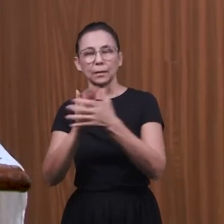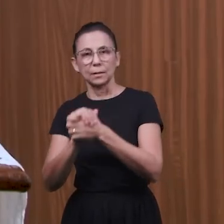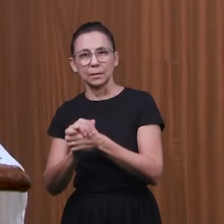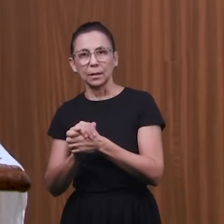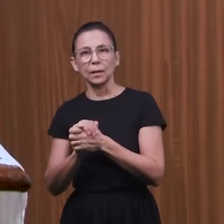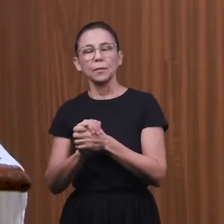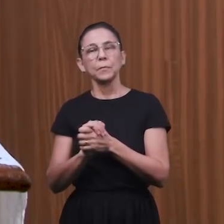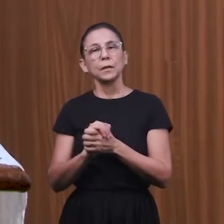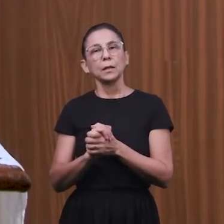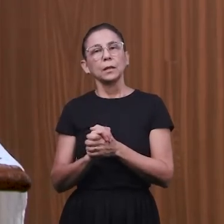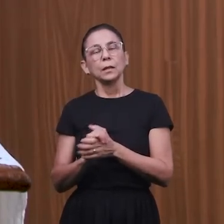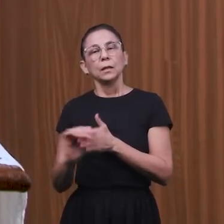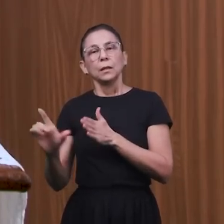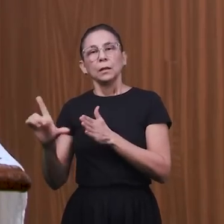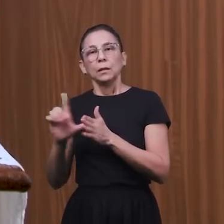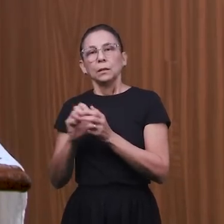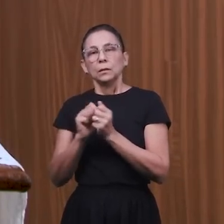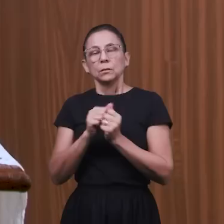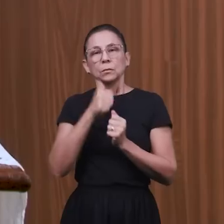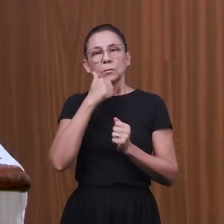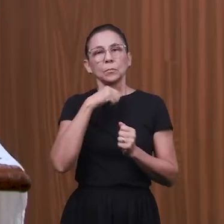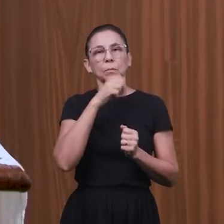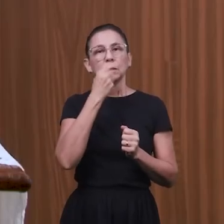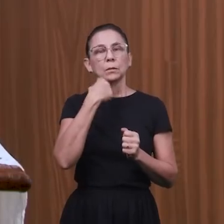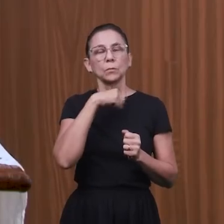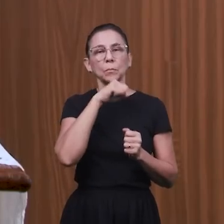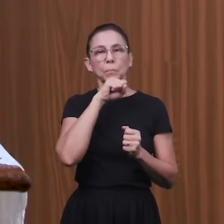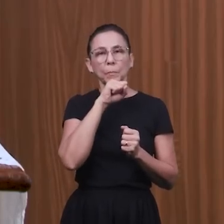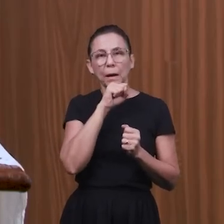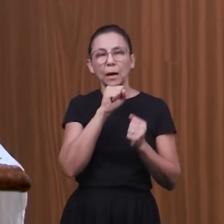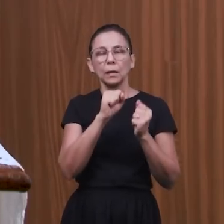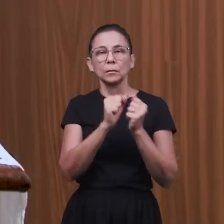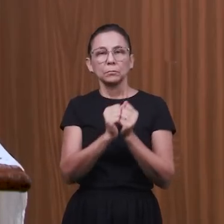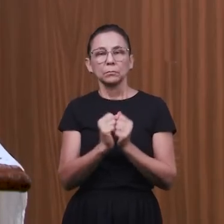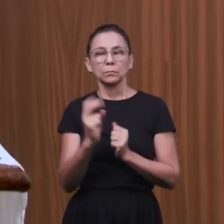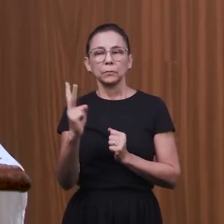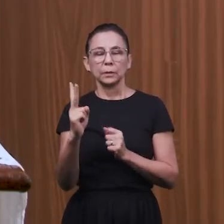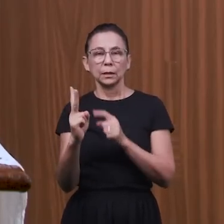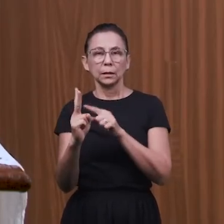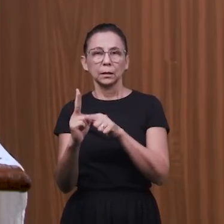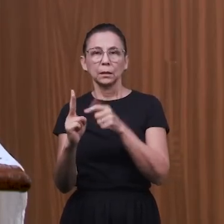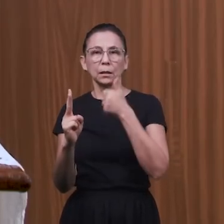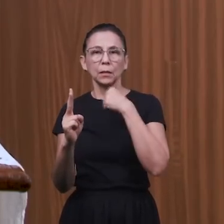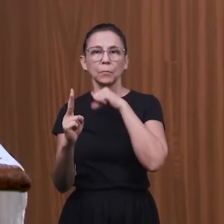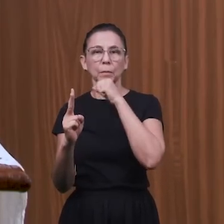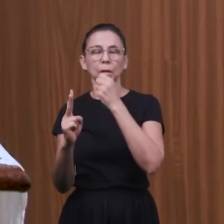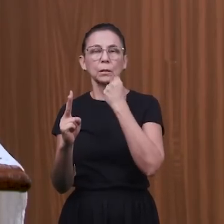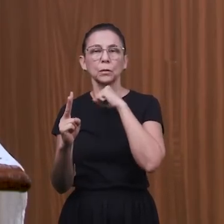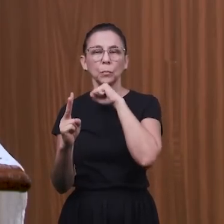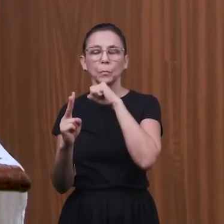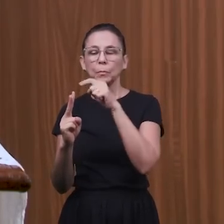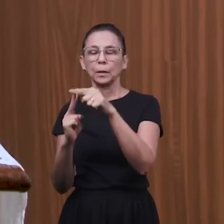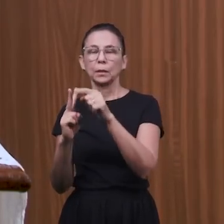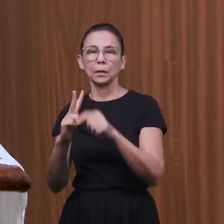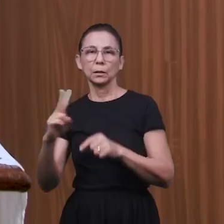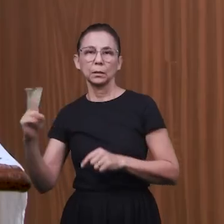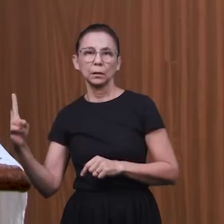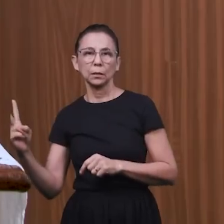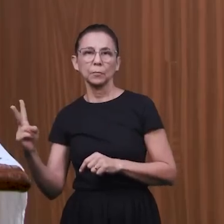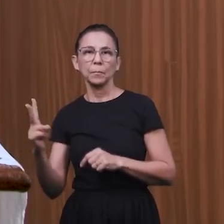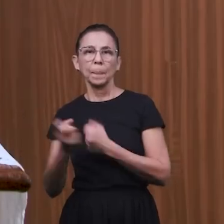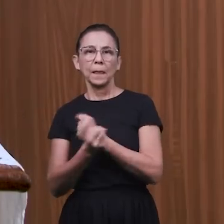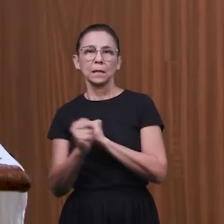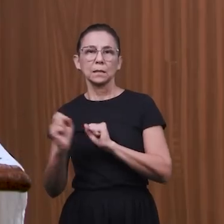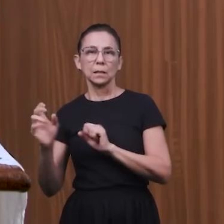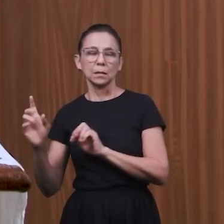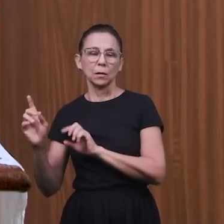outro lugar, e naquele caminho ele se afasta um pouco dos seus pais, encontra um leão e luta com o leão. E a